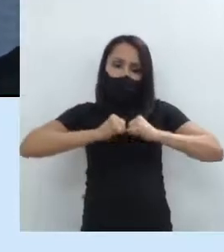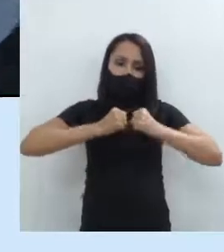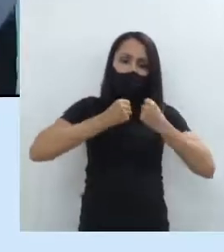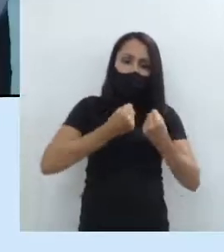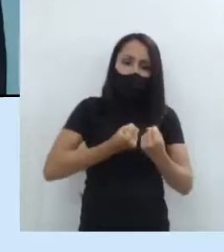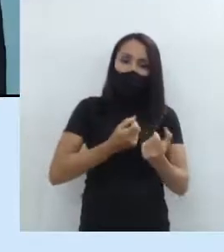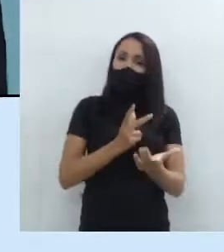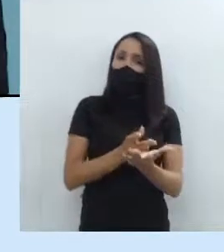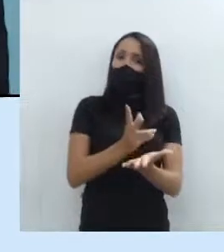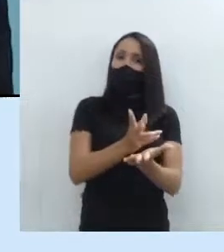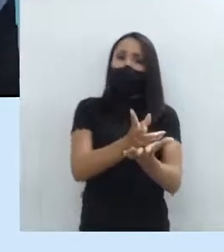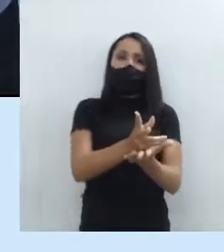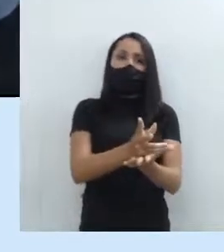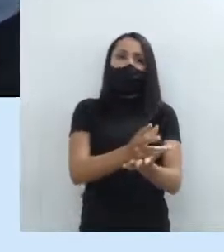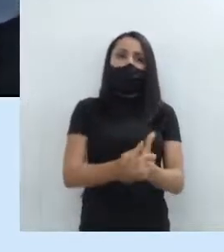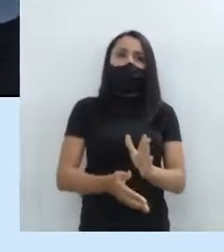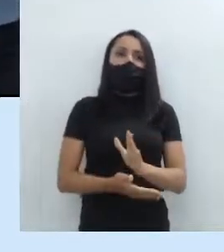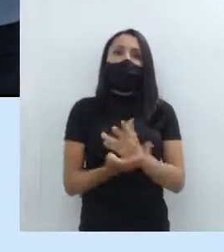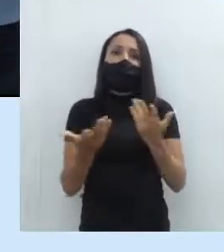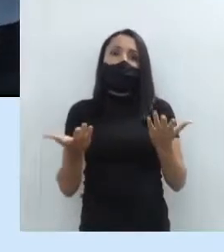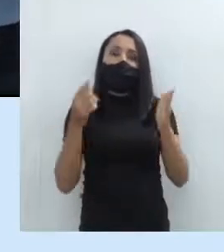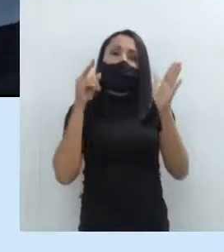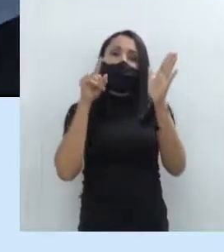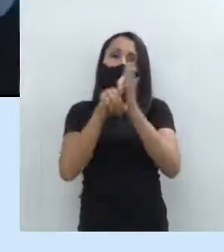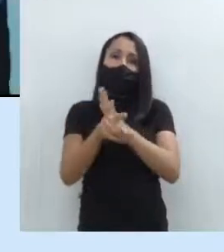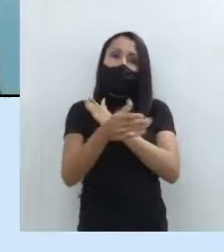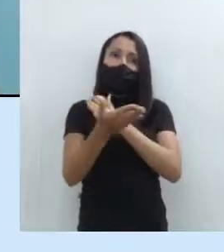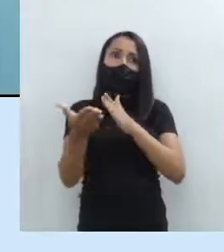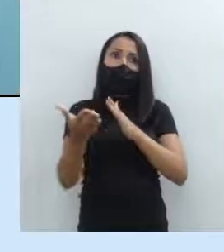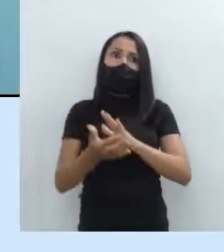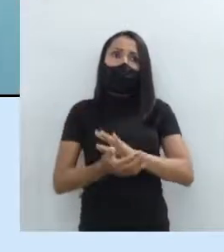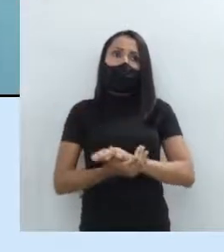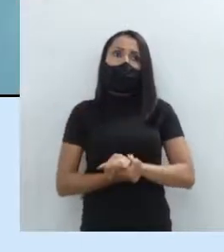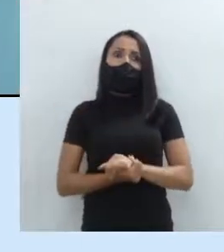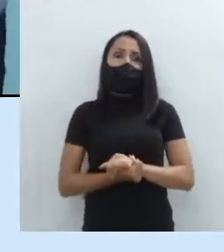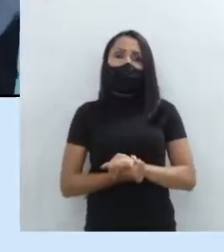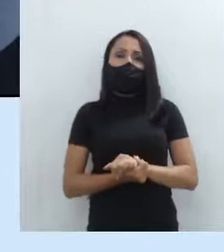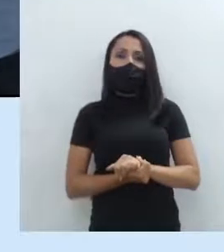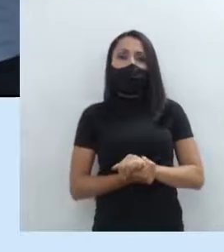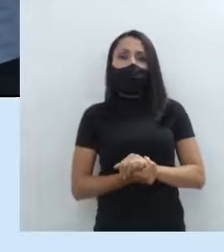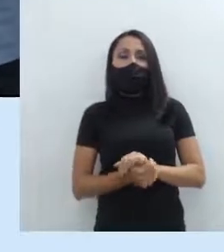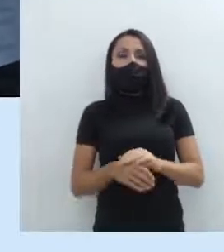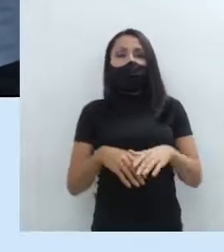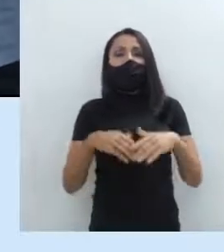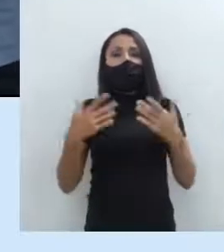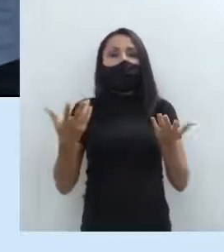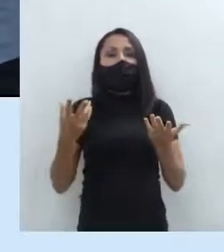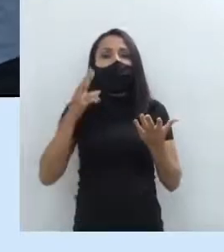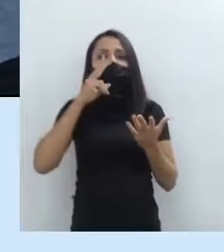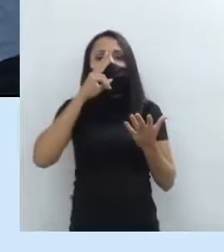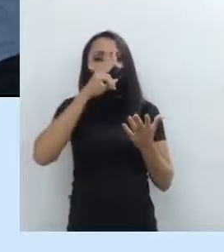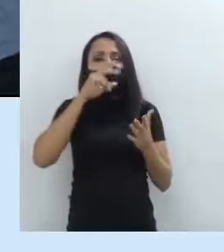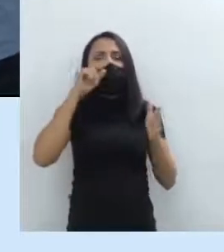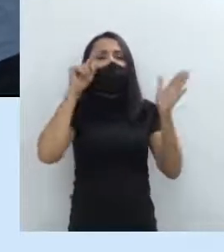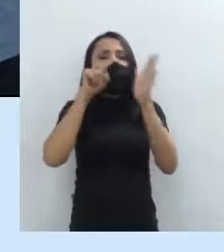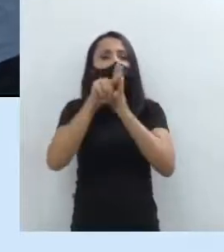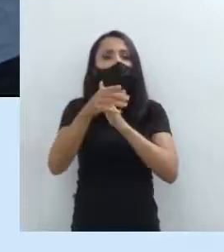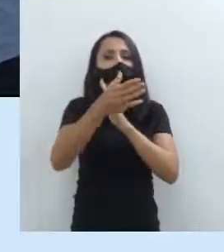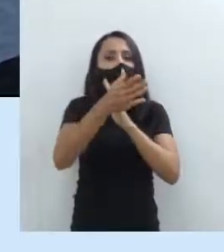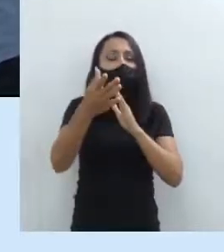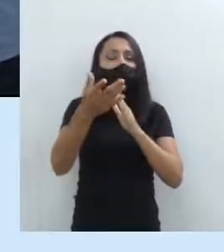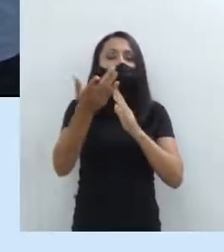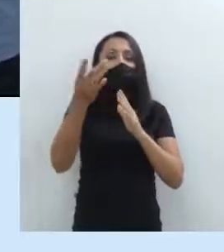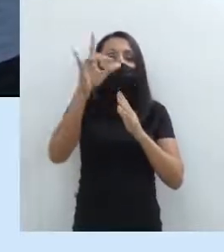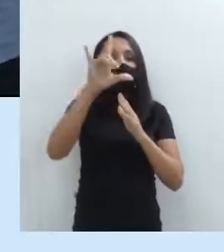por diante. Aí eu lhe perguntar, de uma forma assim bem forte, para que você vá lá no